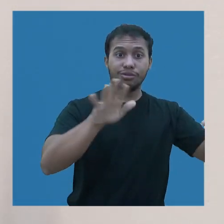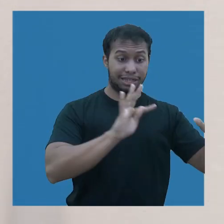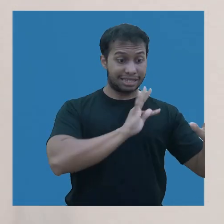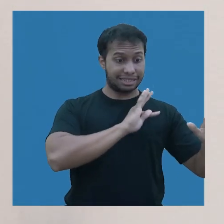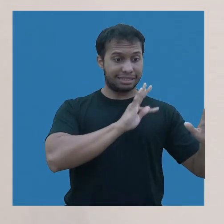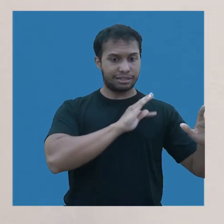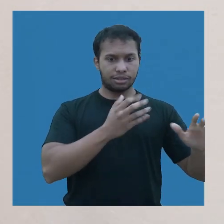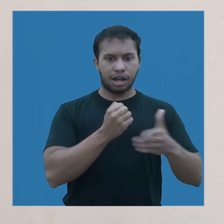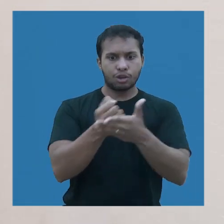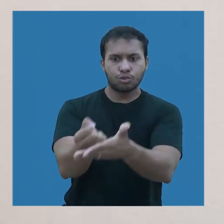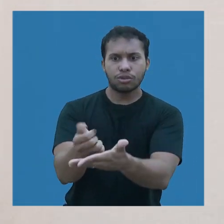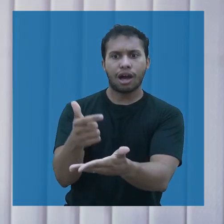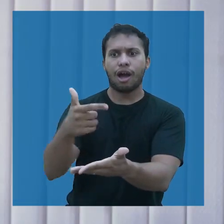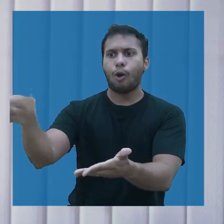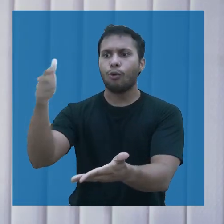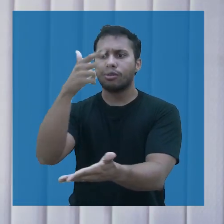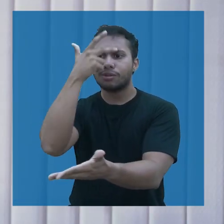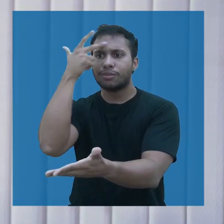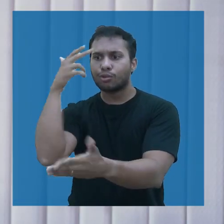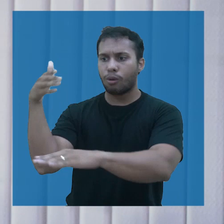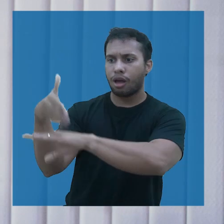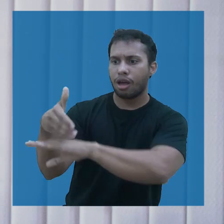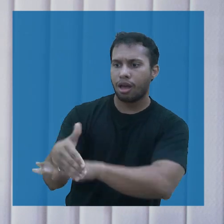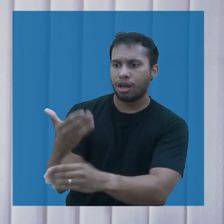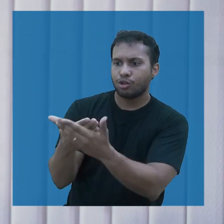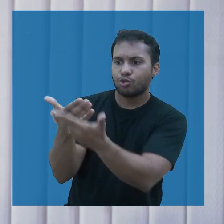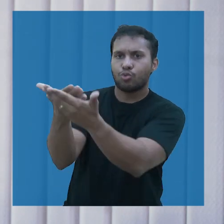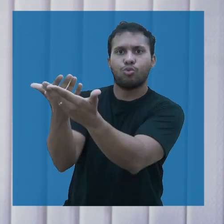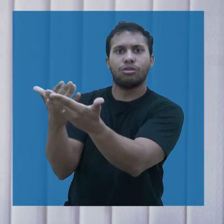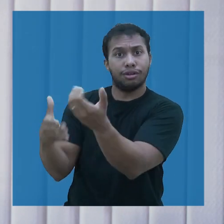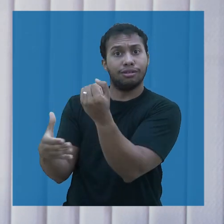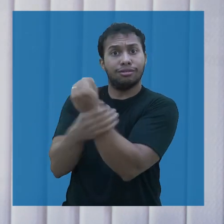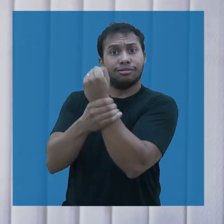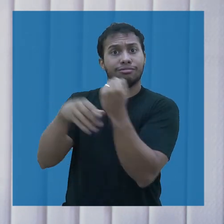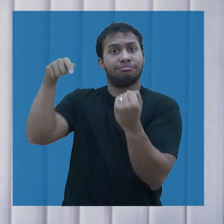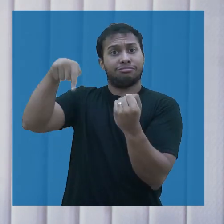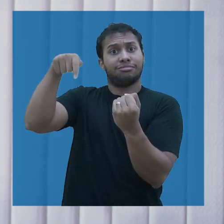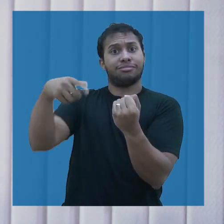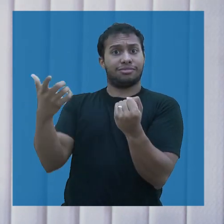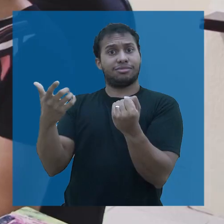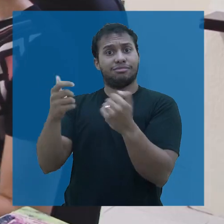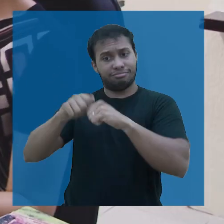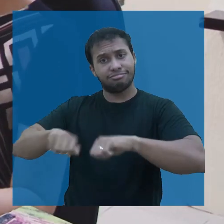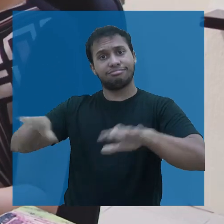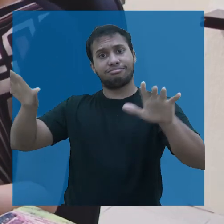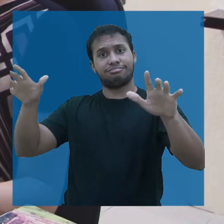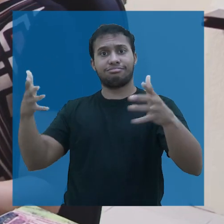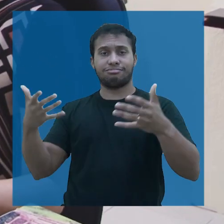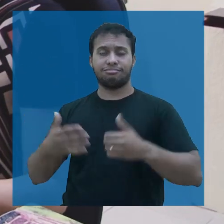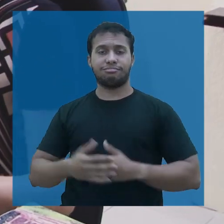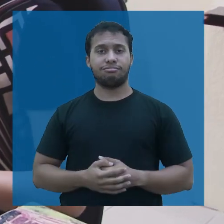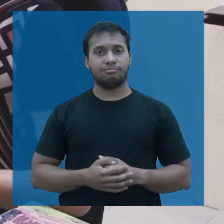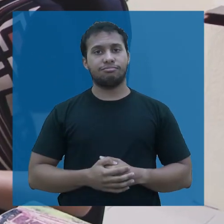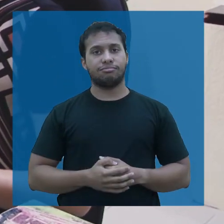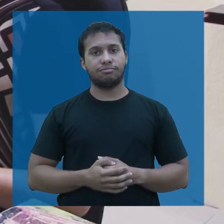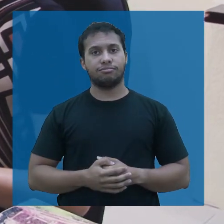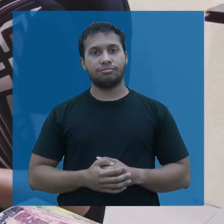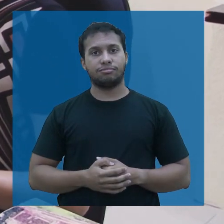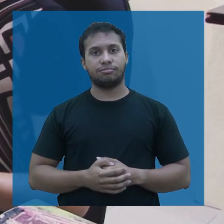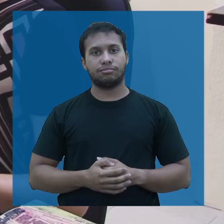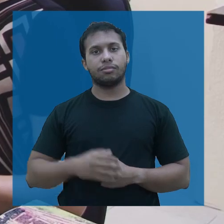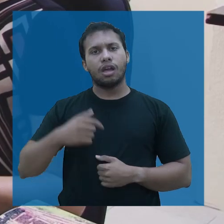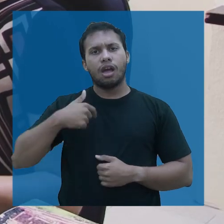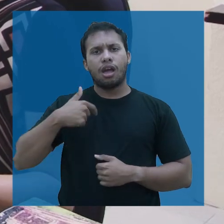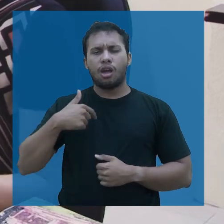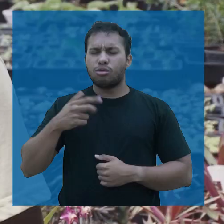como servidora para contribuir para que outras pessoas realizem os seus sonhos de terem uma formação sólida que a